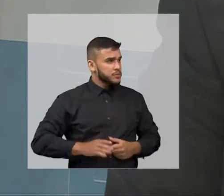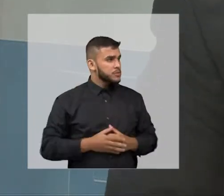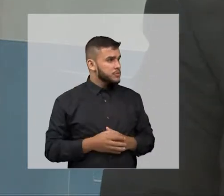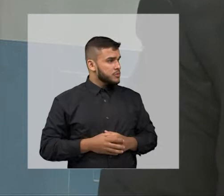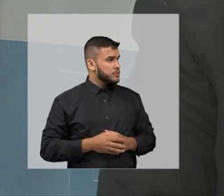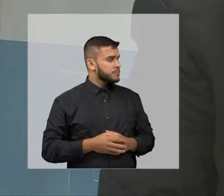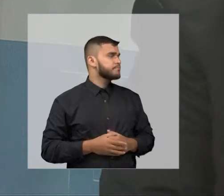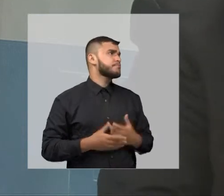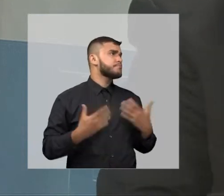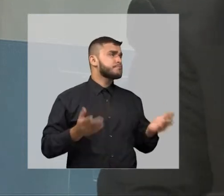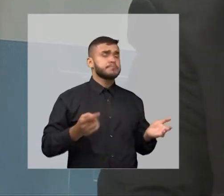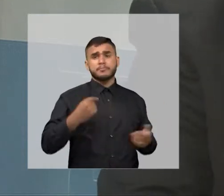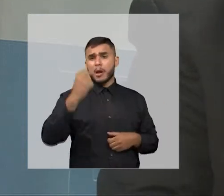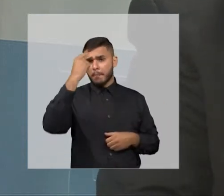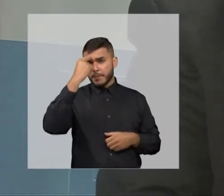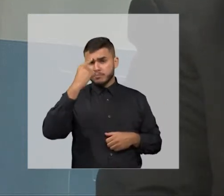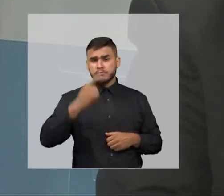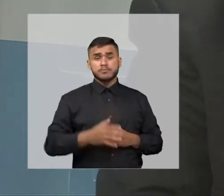país, a questão